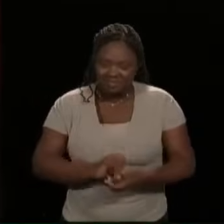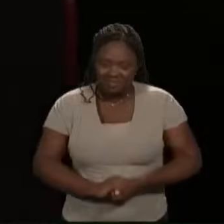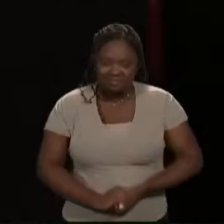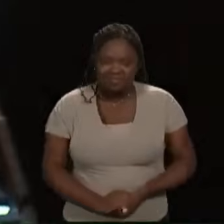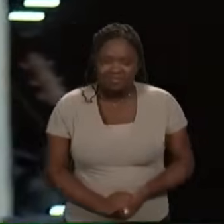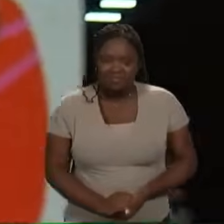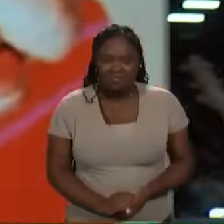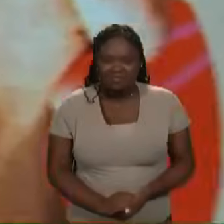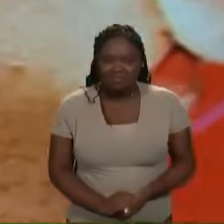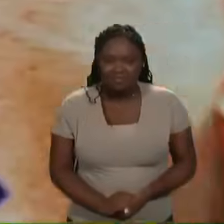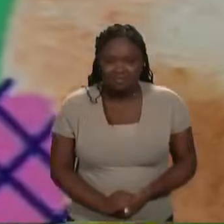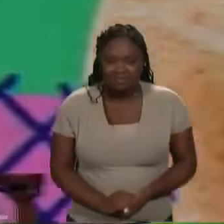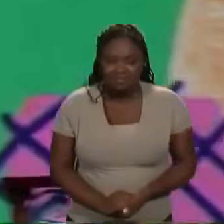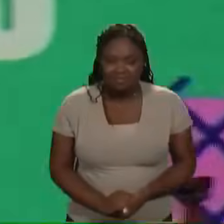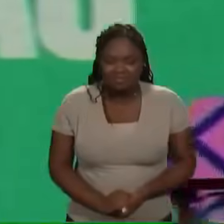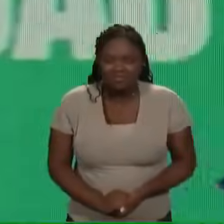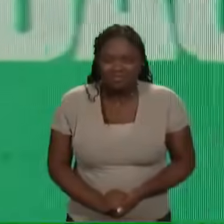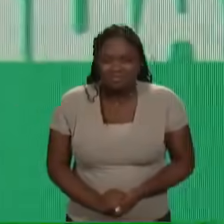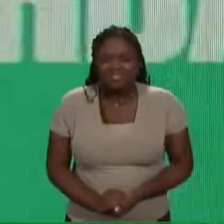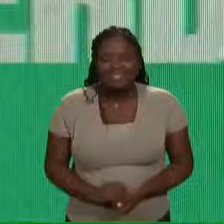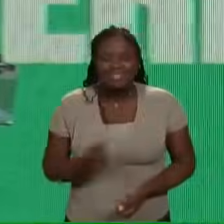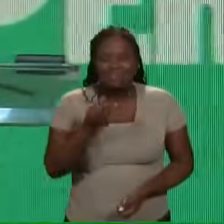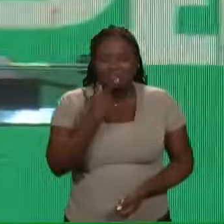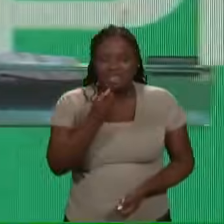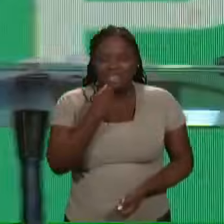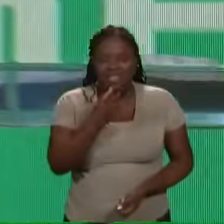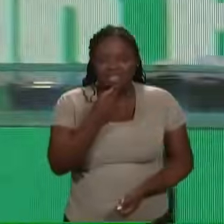Vocês entenderam o que eu acabei de falar? É uma piada, pela lei.